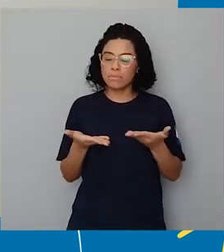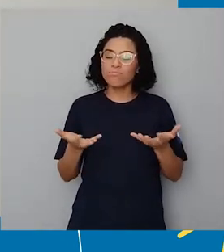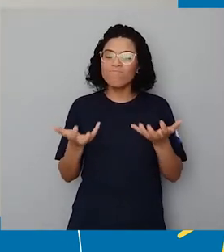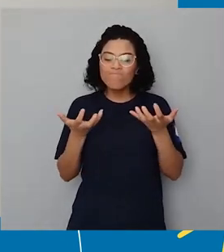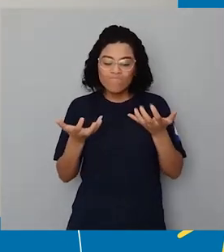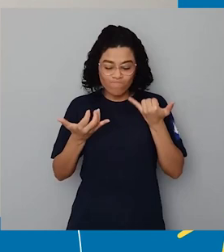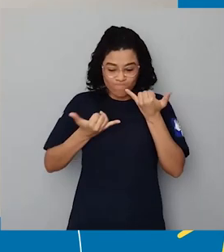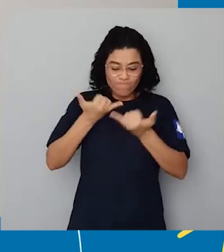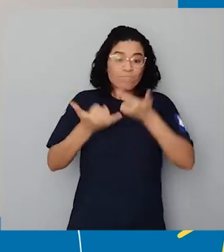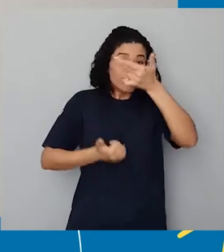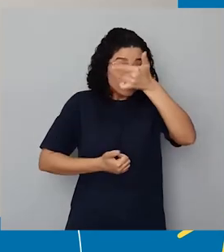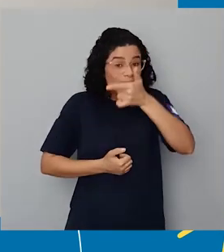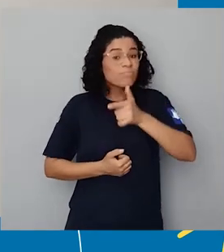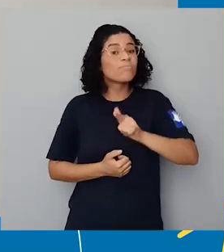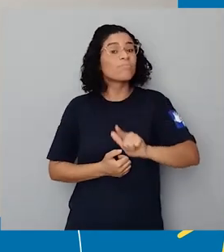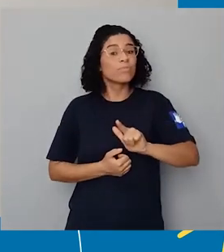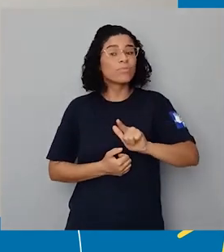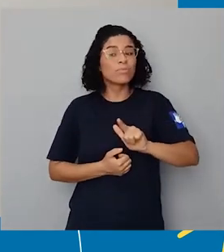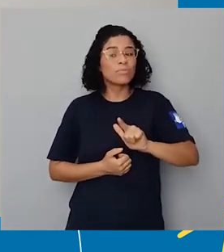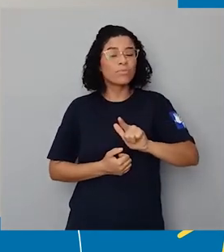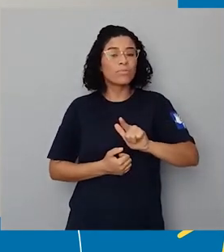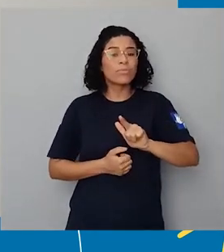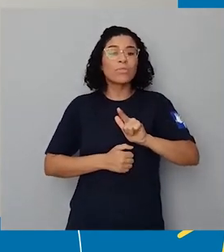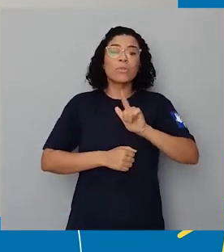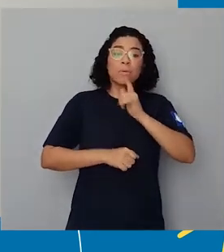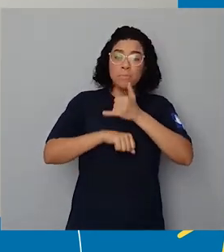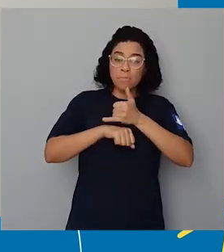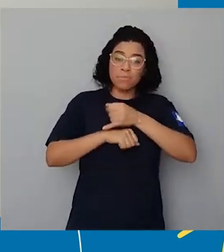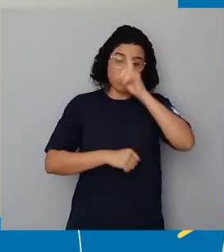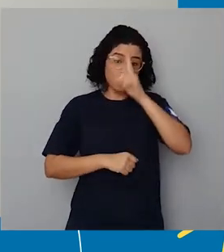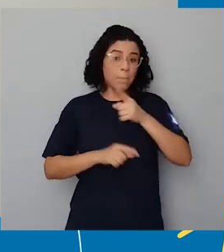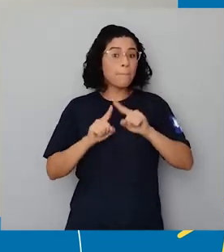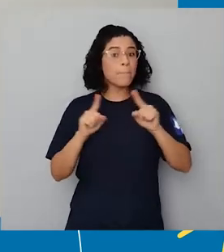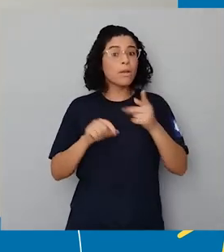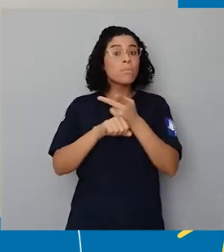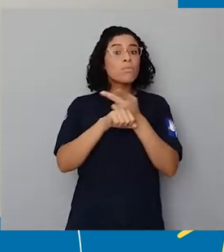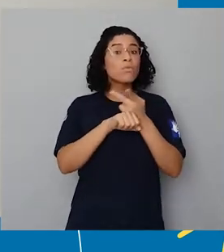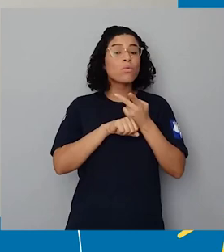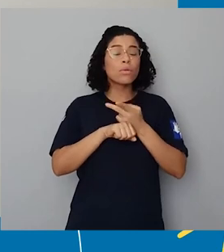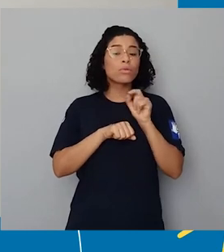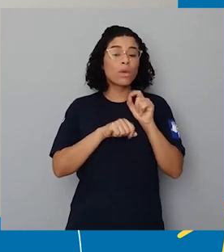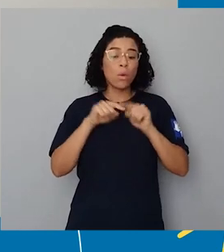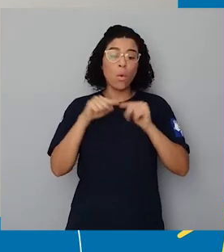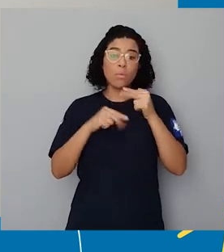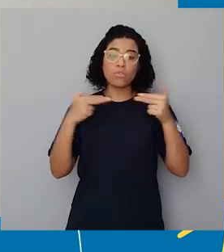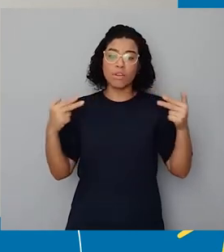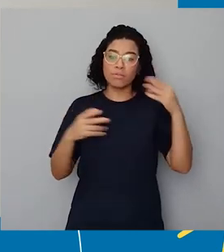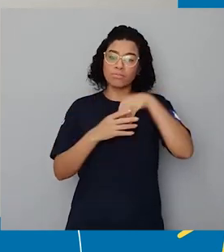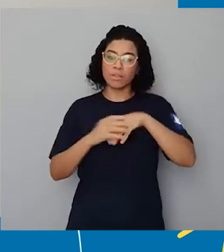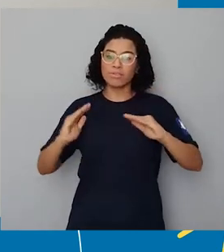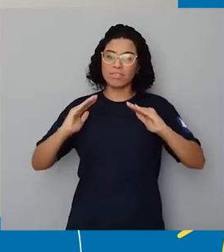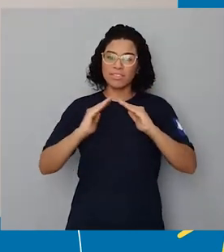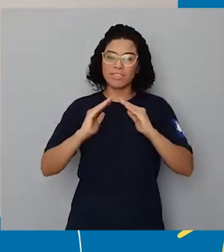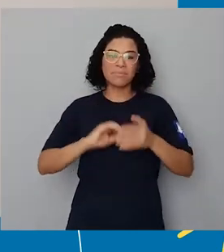de brincar novamente de meu mestre mandou, mas procurando alguns objetos em casa.